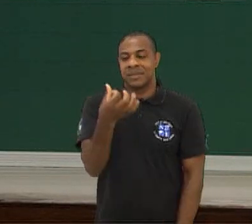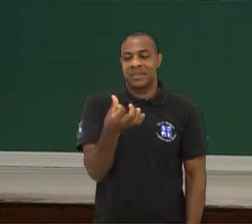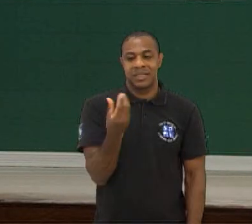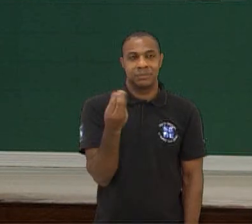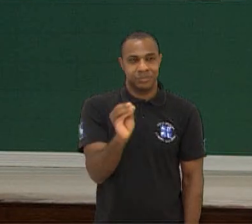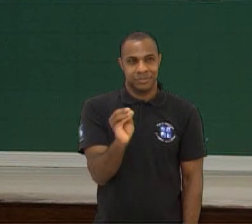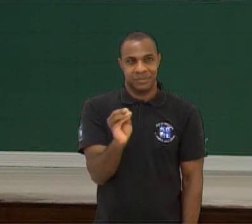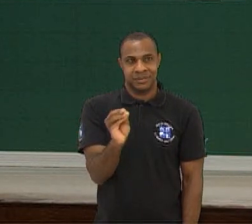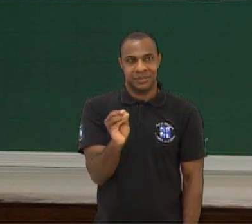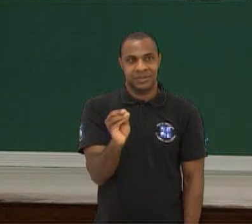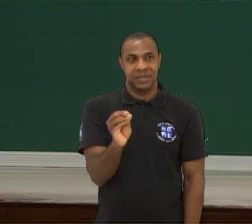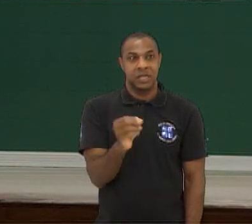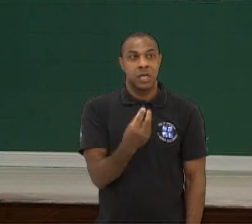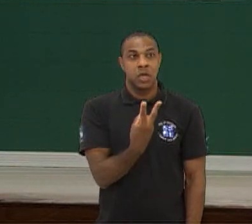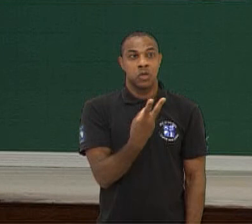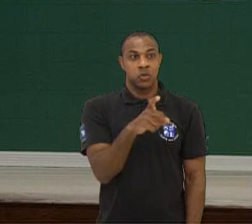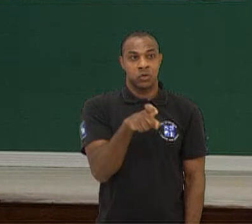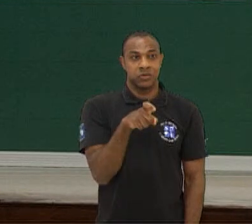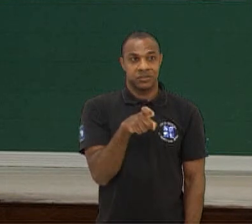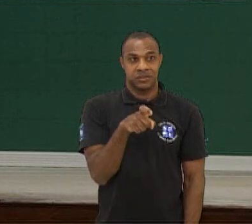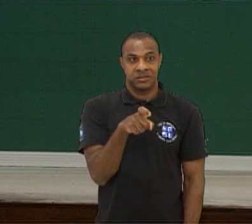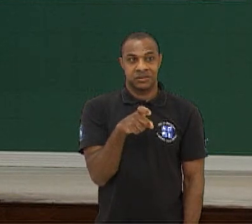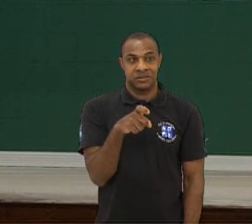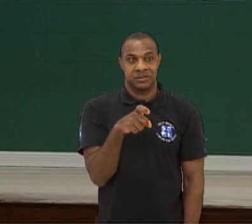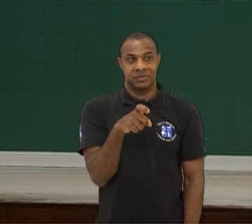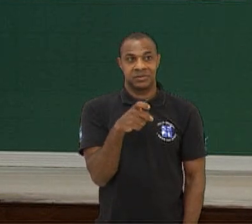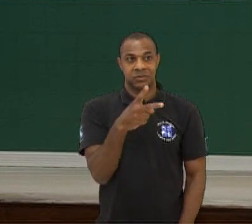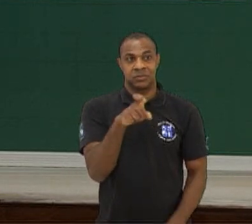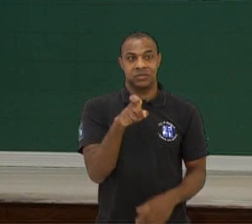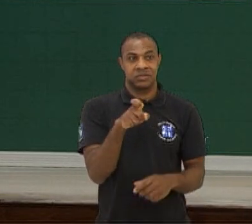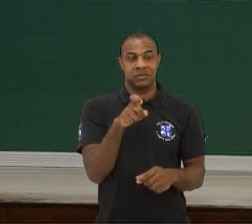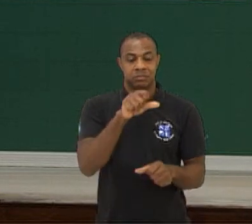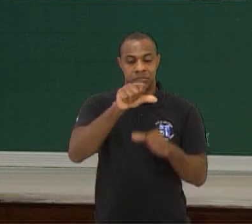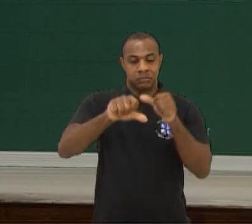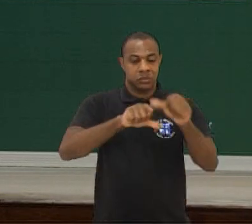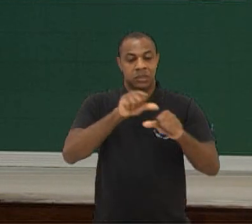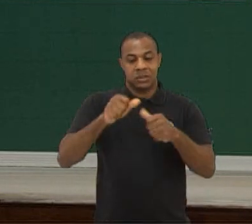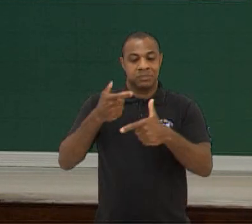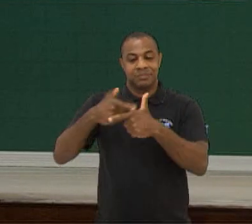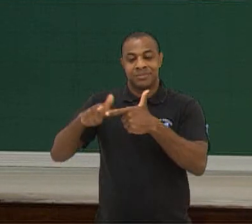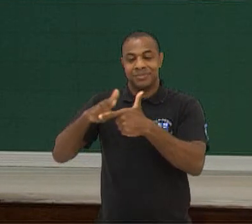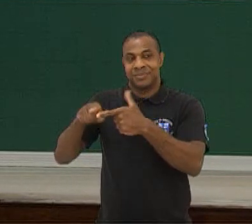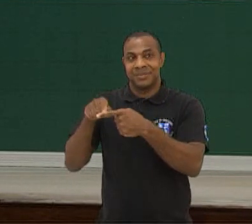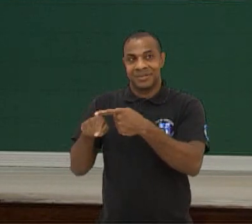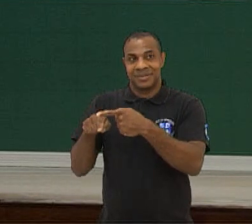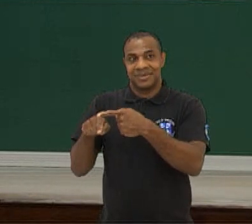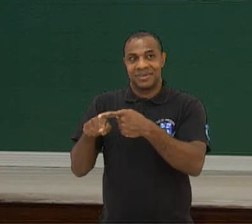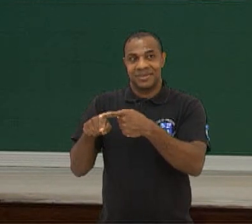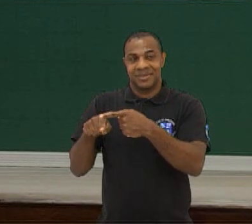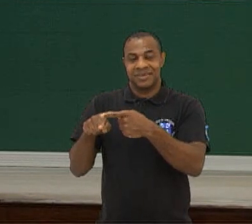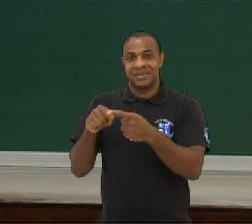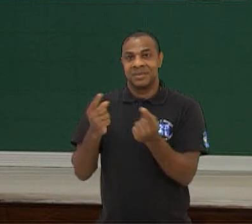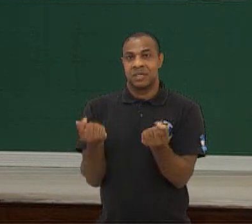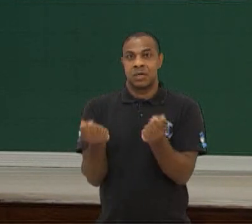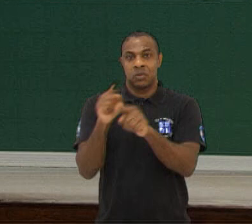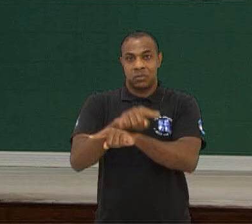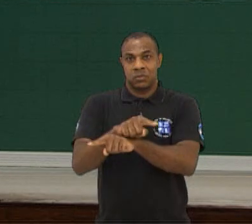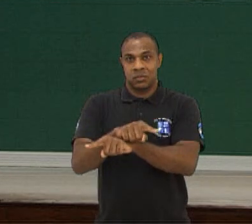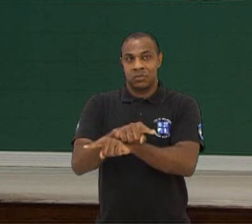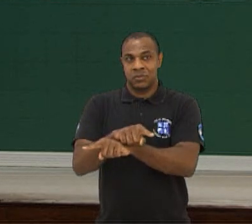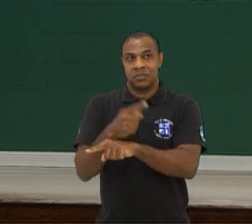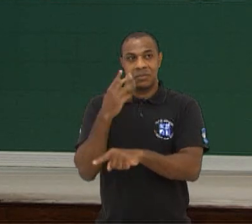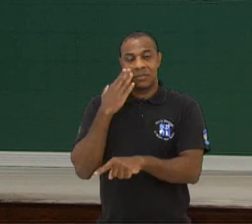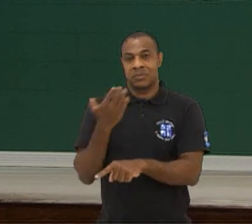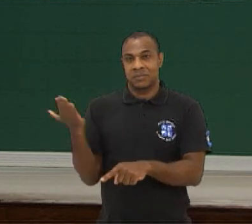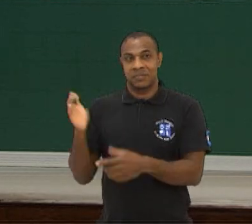16. 2x, eu quero 1x. O dobro, lembra lá que eu expliquei? O inverso é a metade.